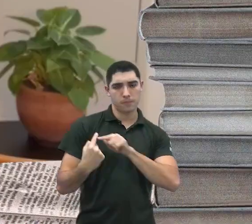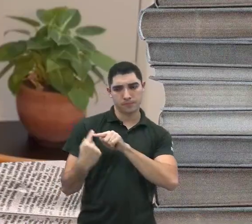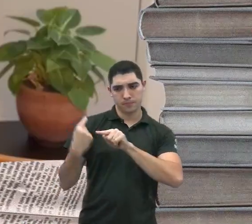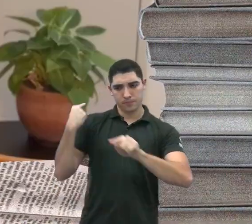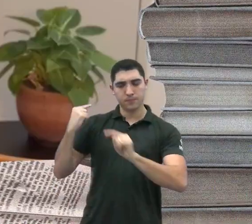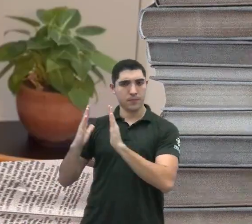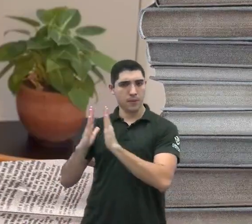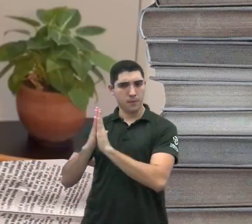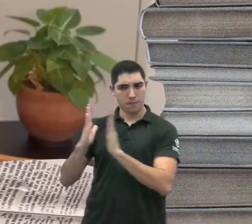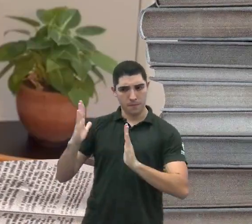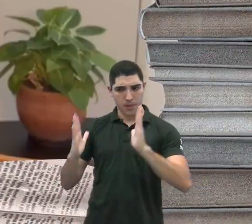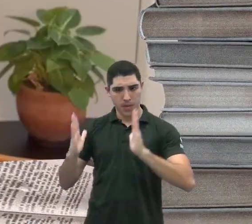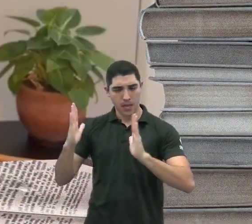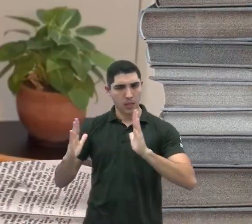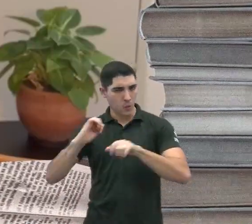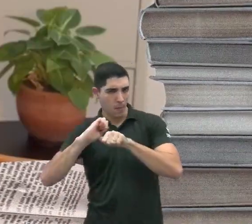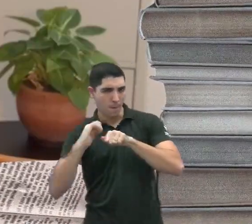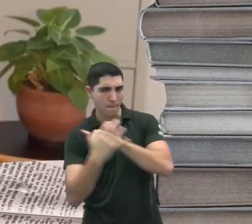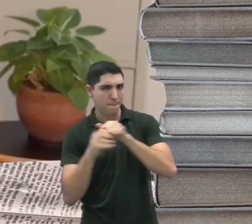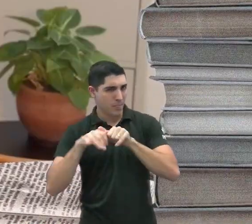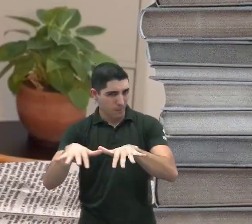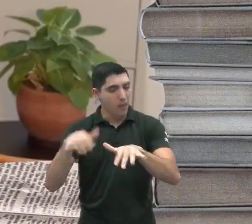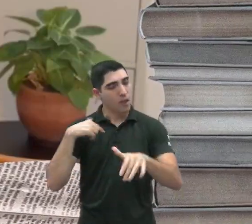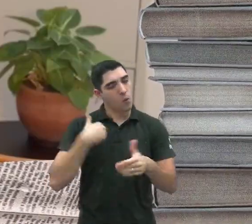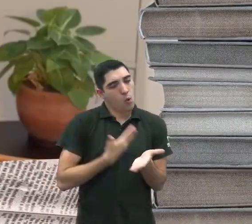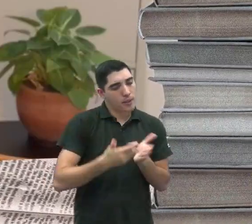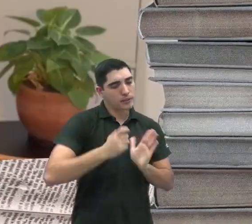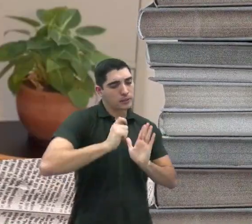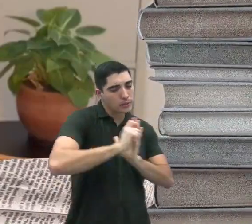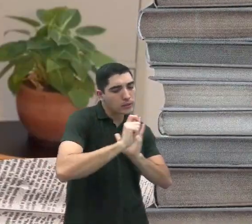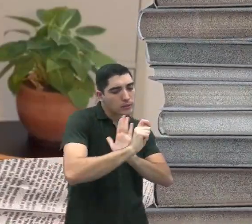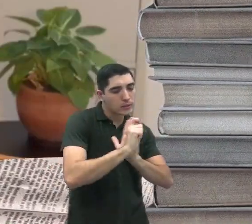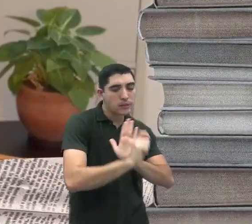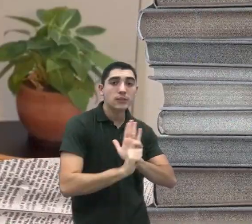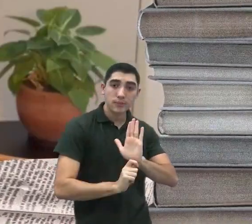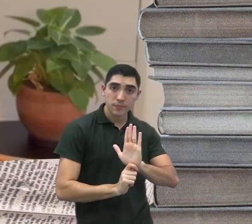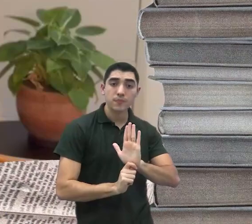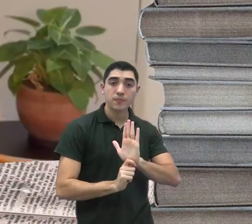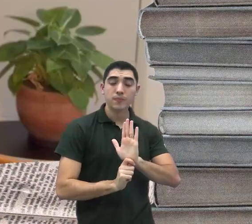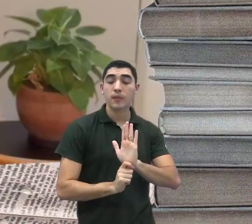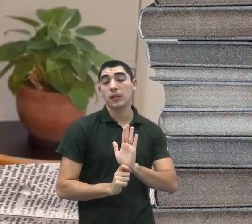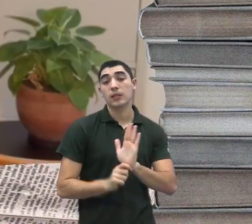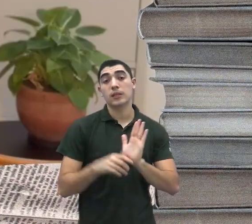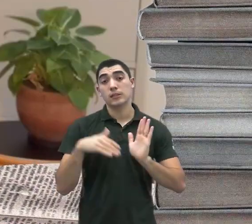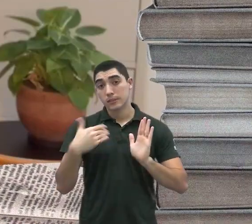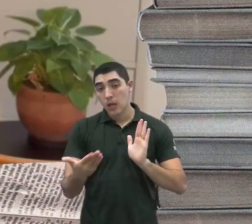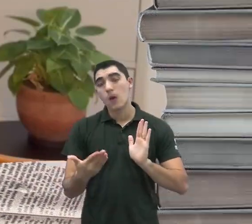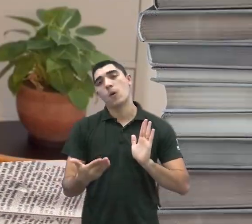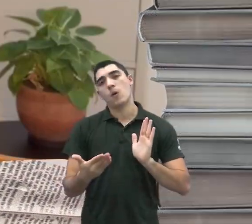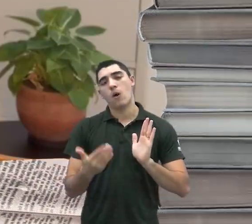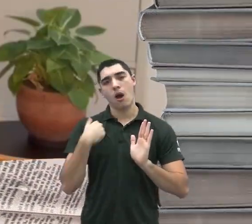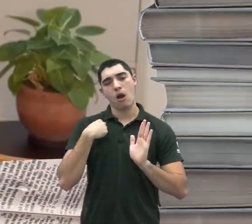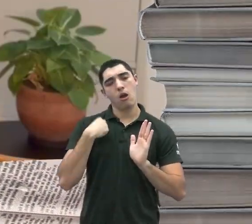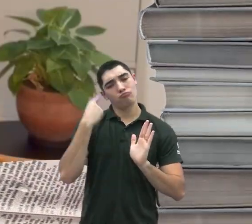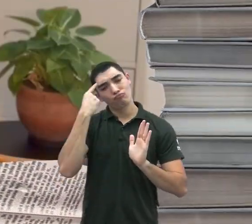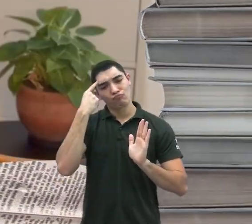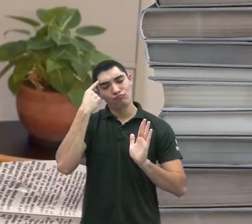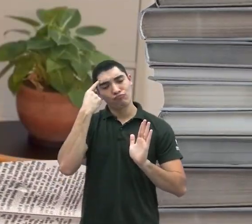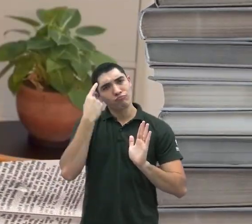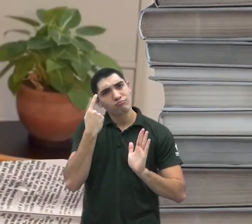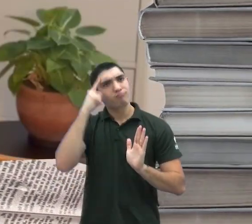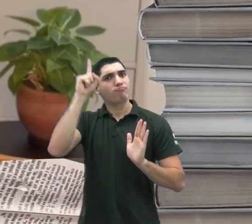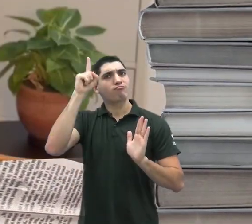durante a pandemia, quase no final da pandemia, né? E ele veio porque